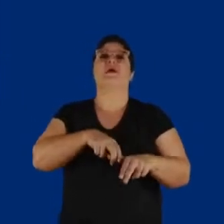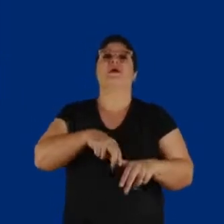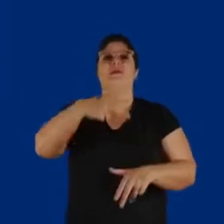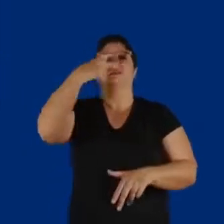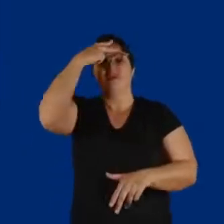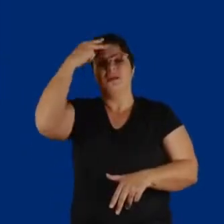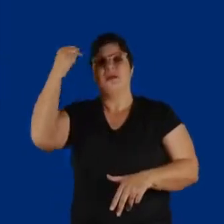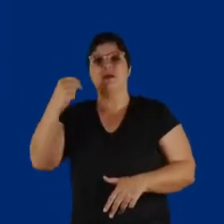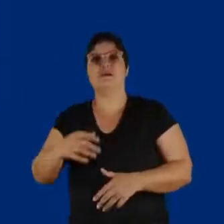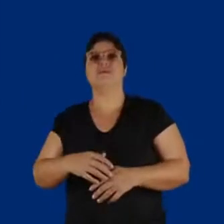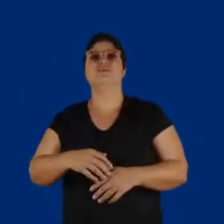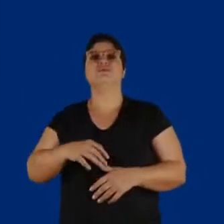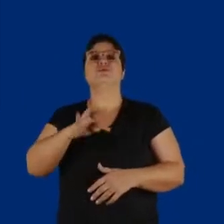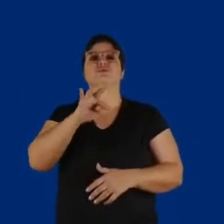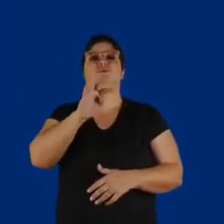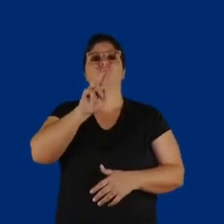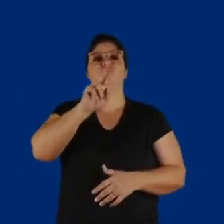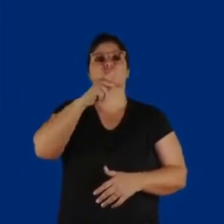Tupi, Tupinambá,